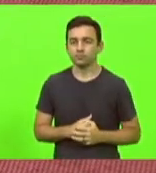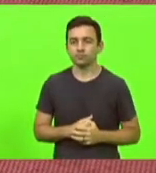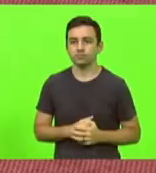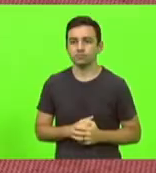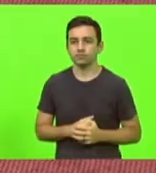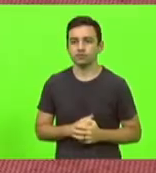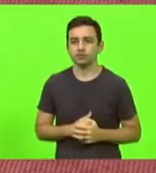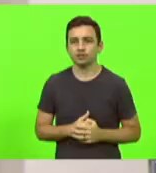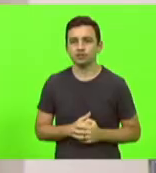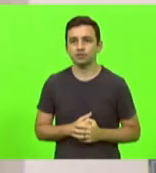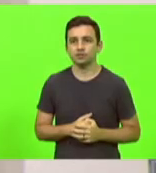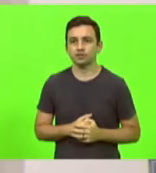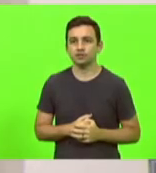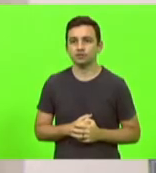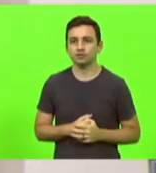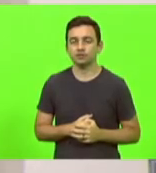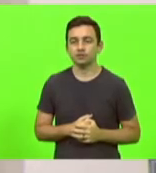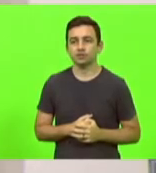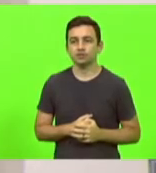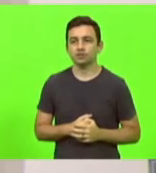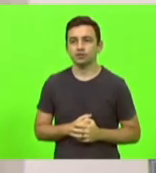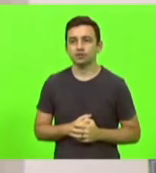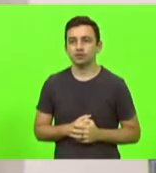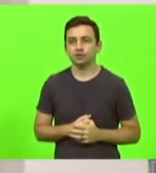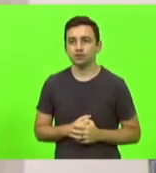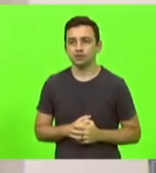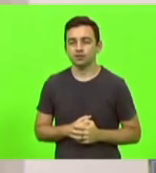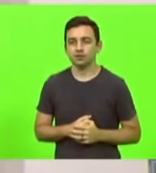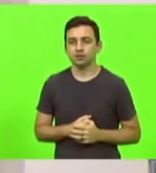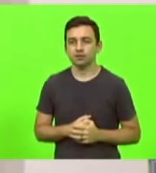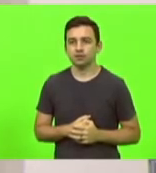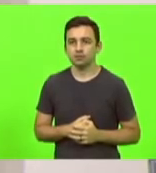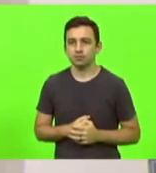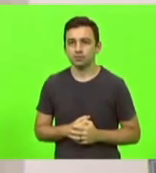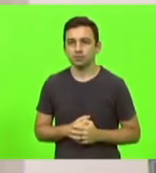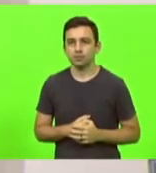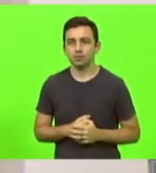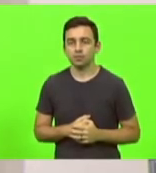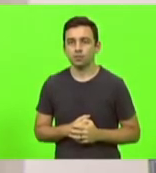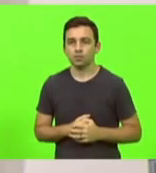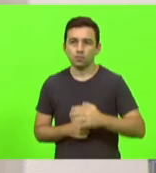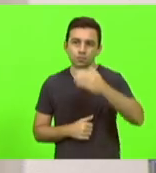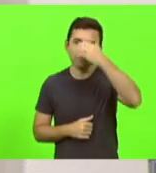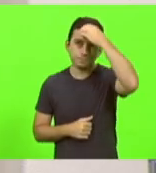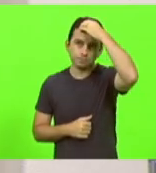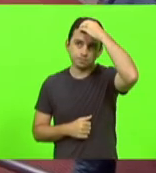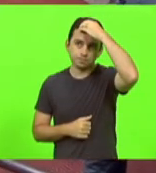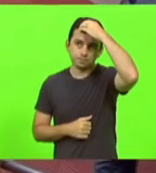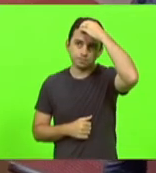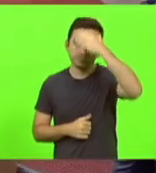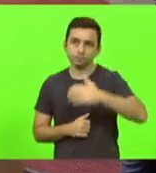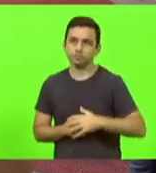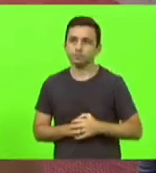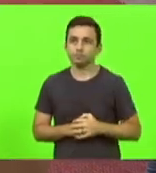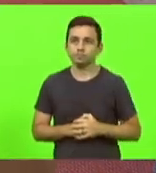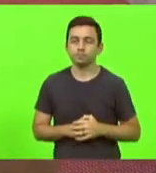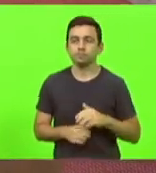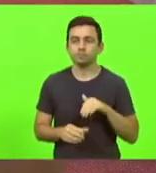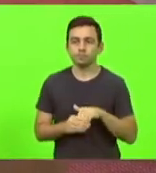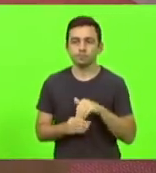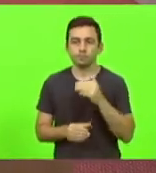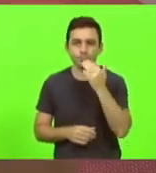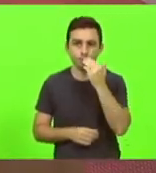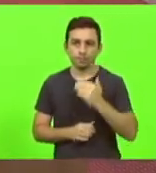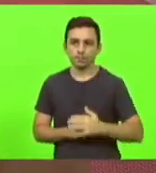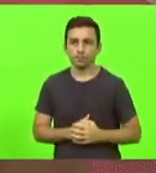deputado. Como vota o deputado Coronel Mocelin? Boa tarde a todos. Eu voto no nosso amigo deputado